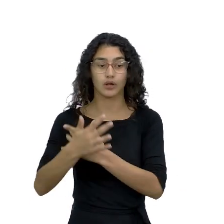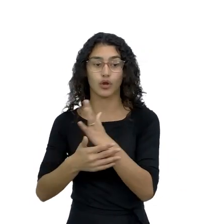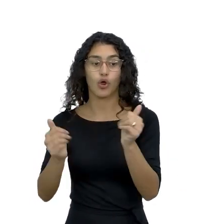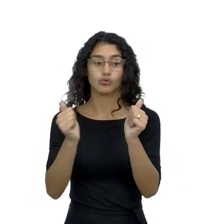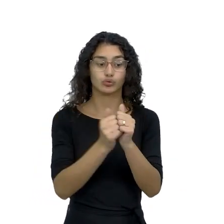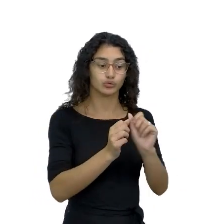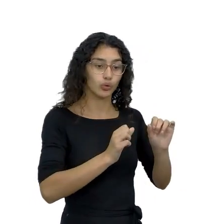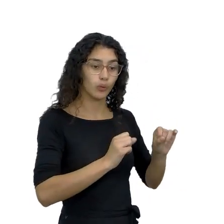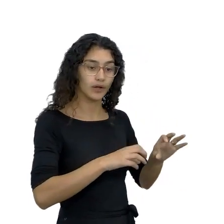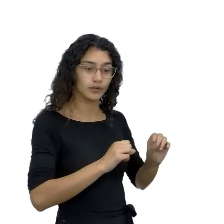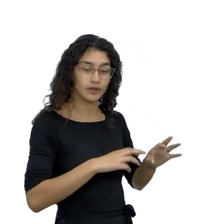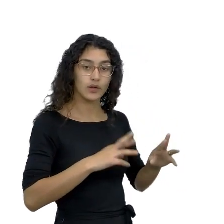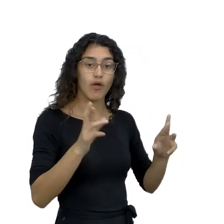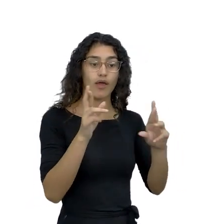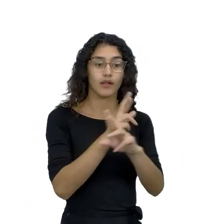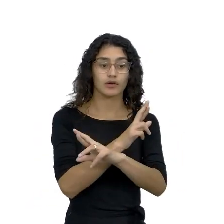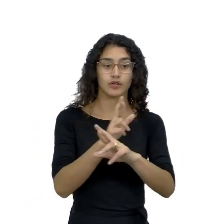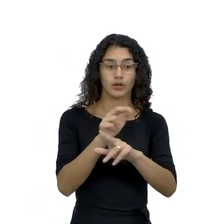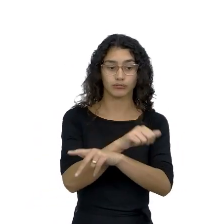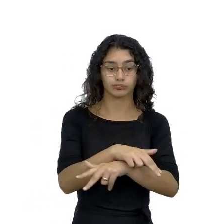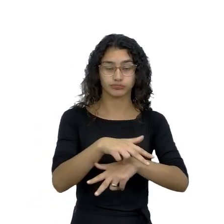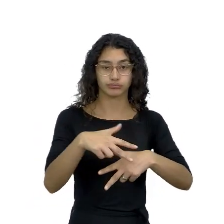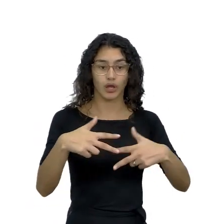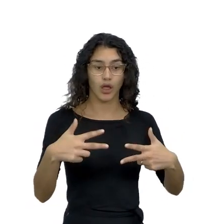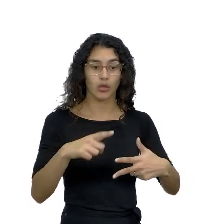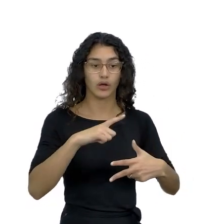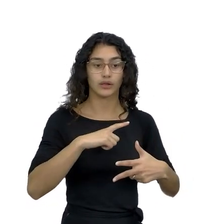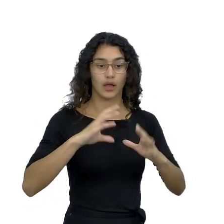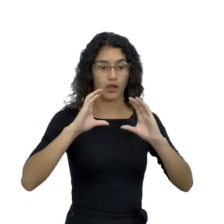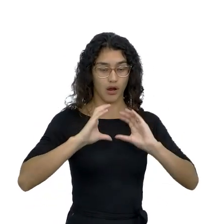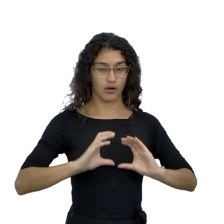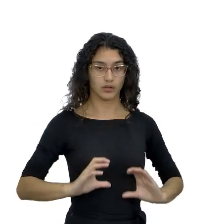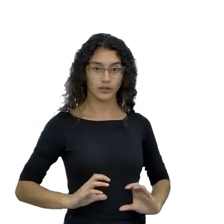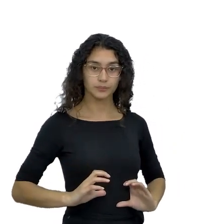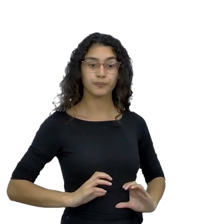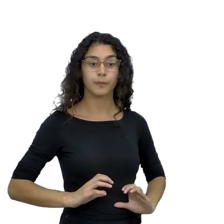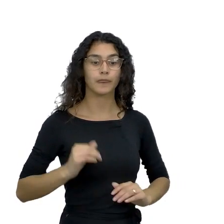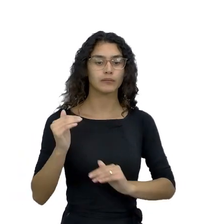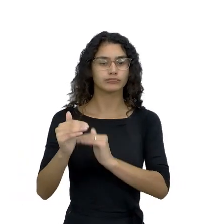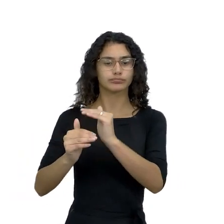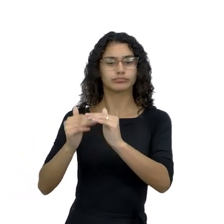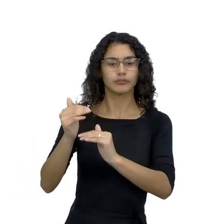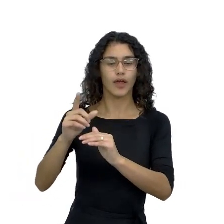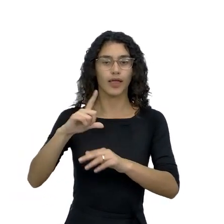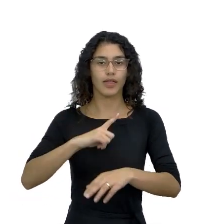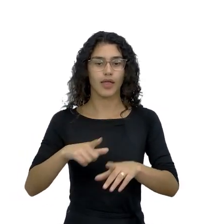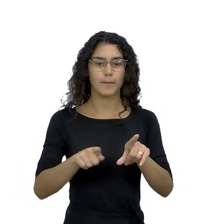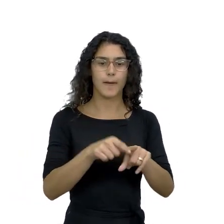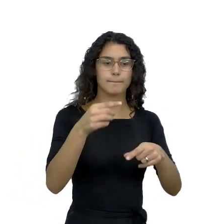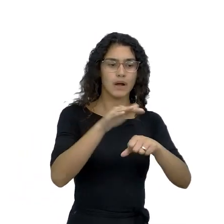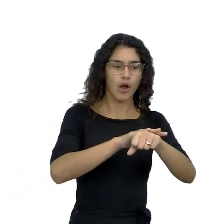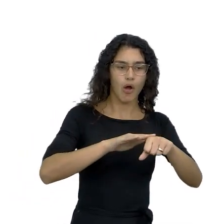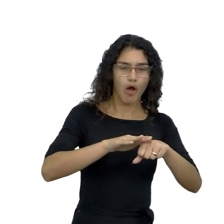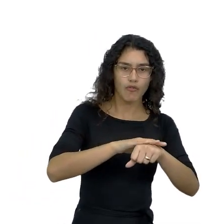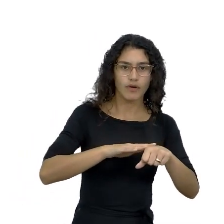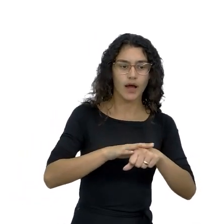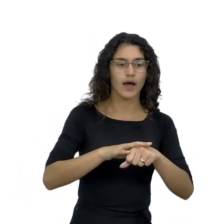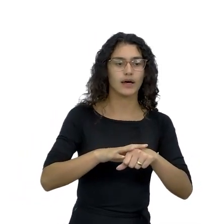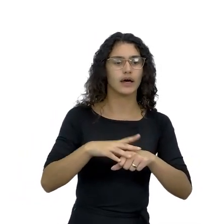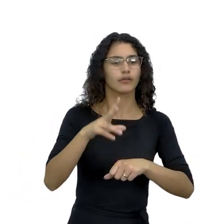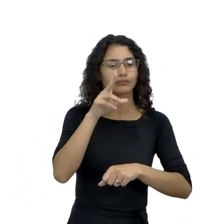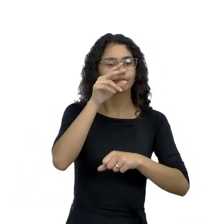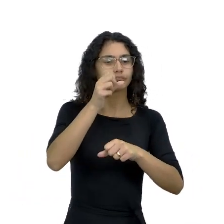a educação para as relações étnico-raciais e cidadania, a partir de abordagens didáticas